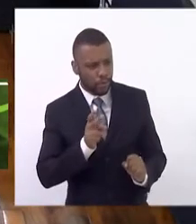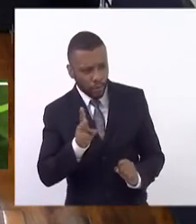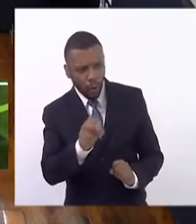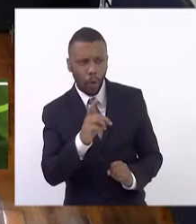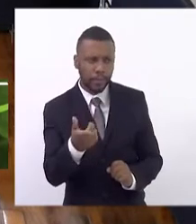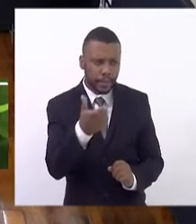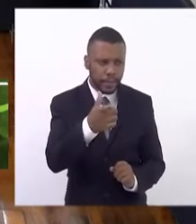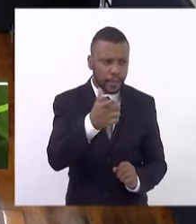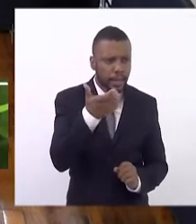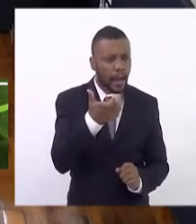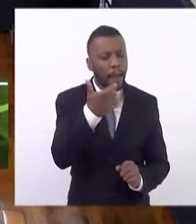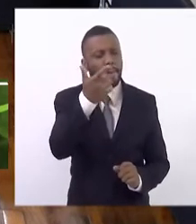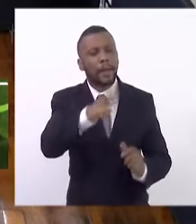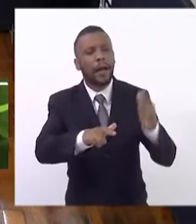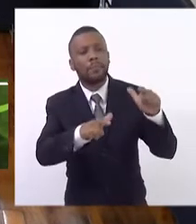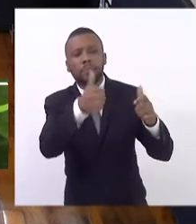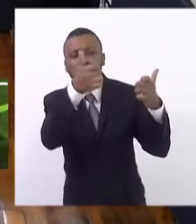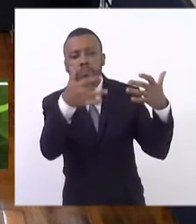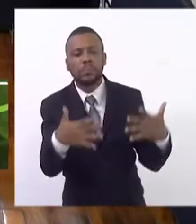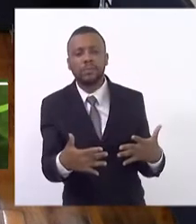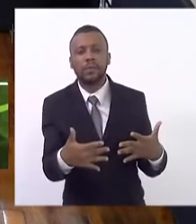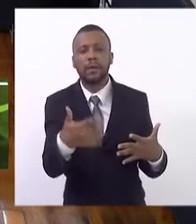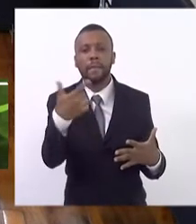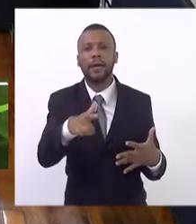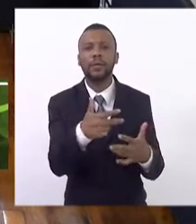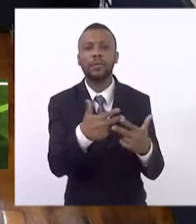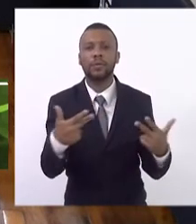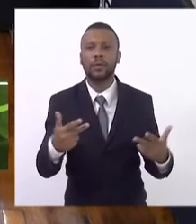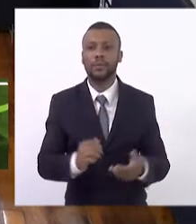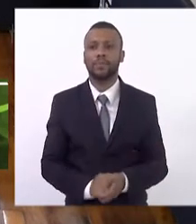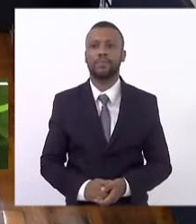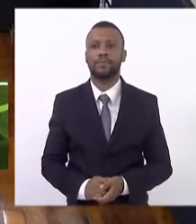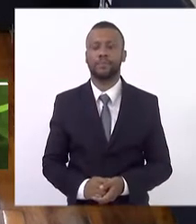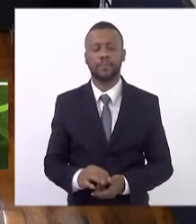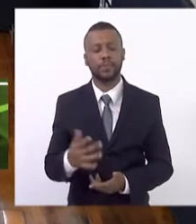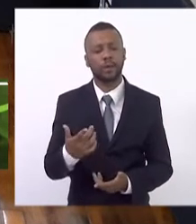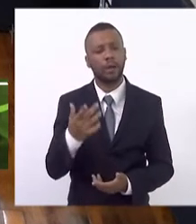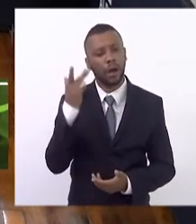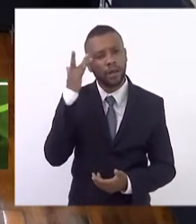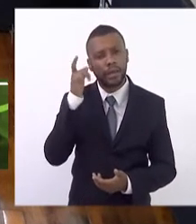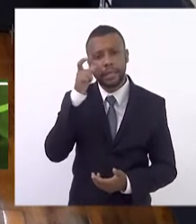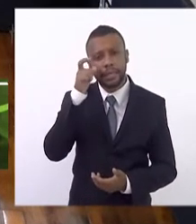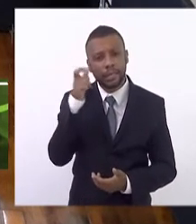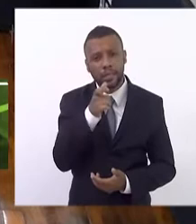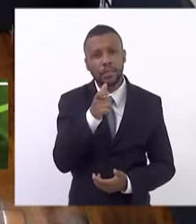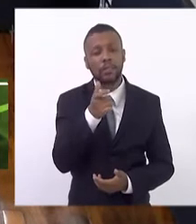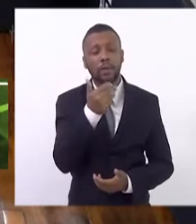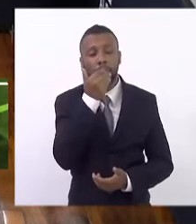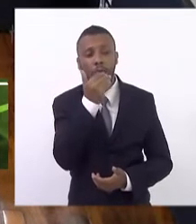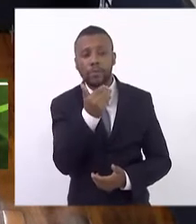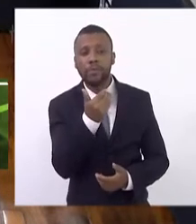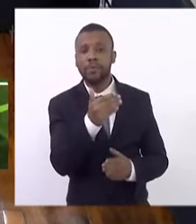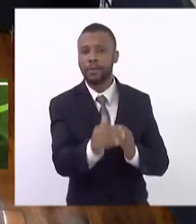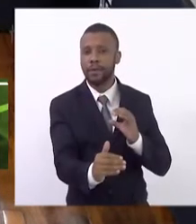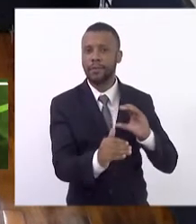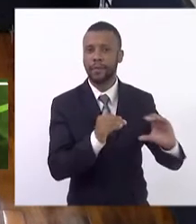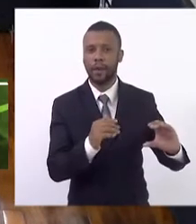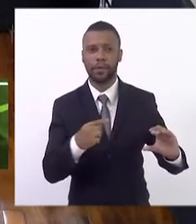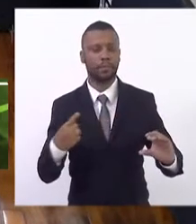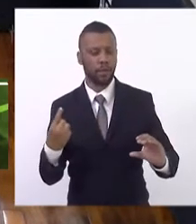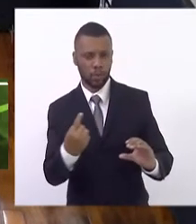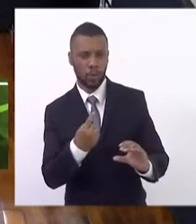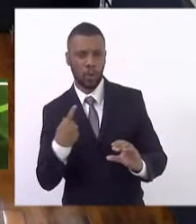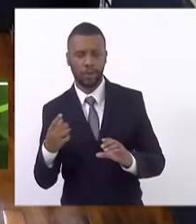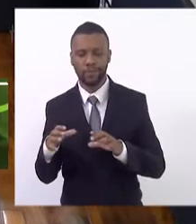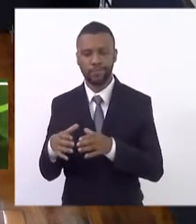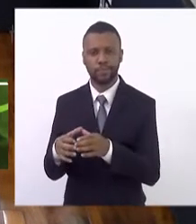alguma questão? A única coisa que eu gostaria, que acharia interessante, que fosse enviado para a gente, é como